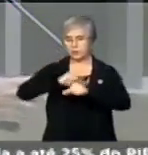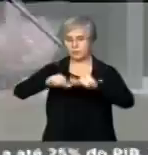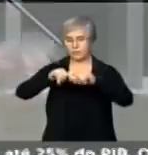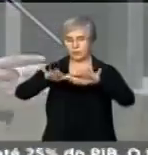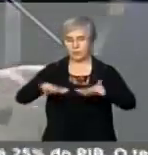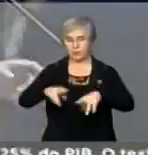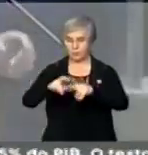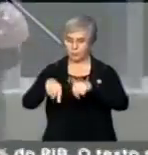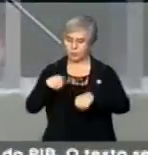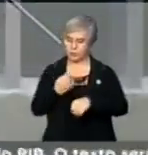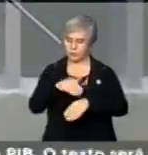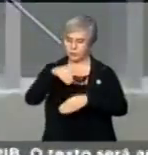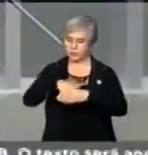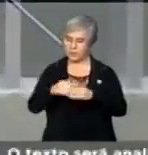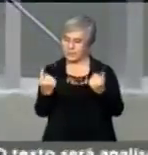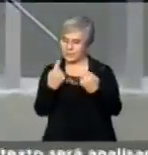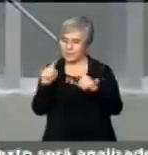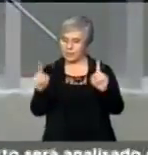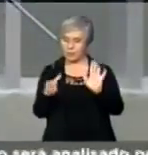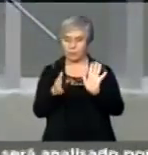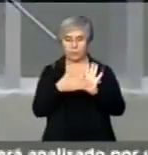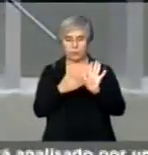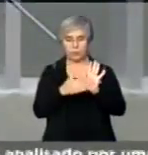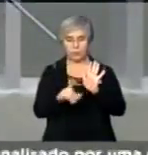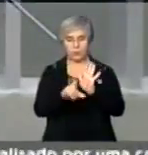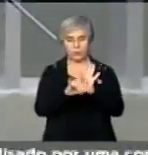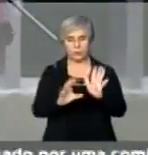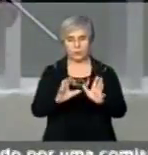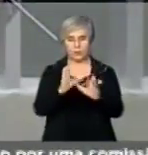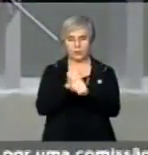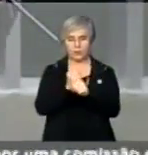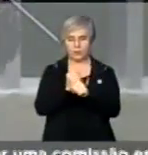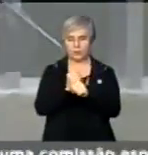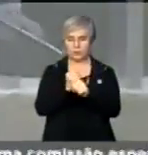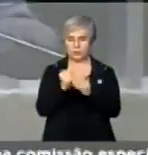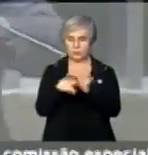votamos não à proposta de lei orçamentária para o ano de 2016. Com a palavra...